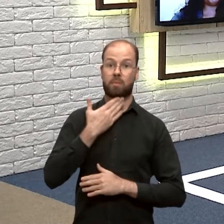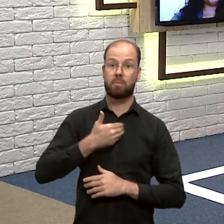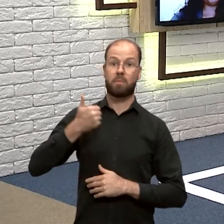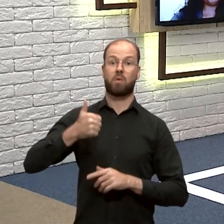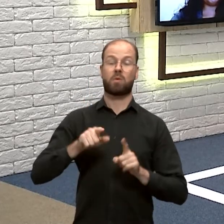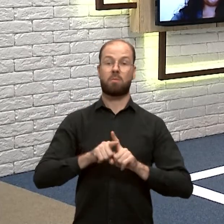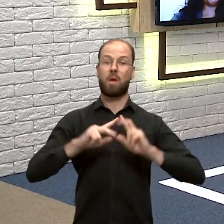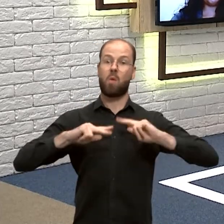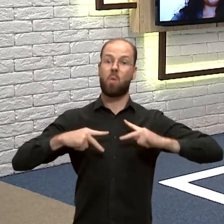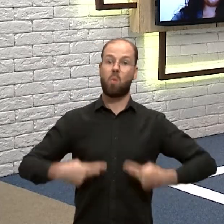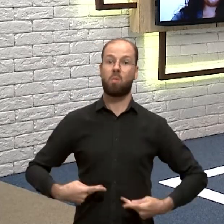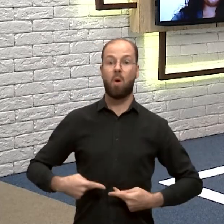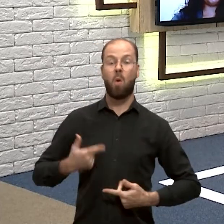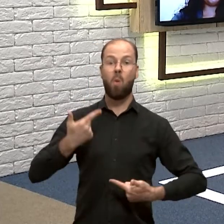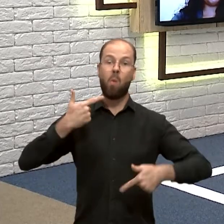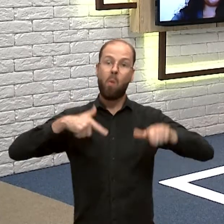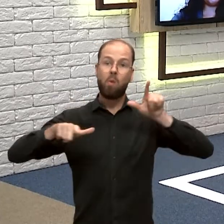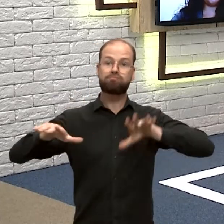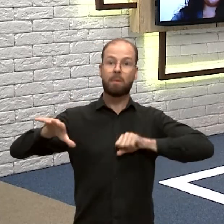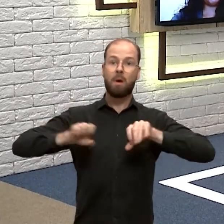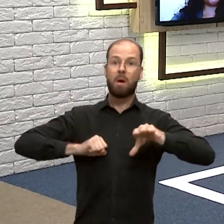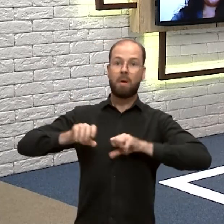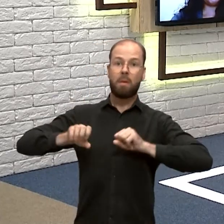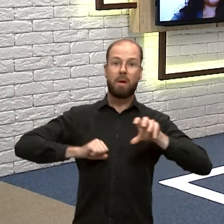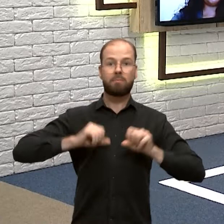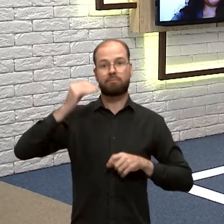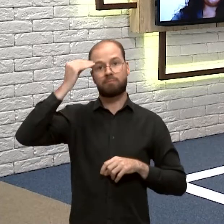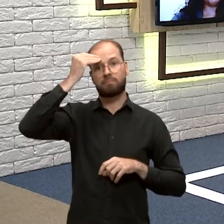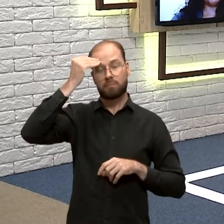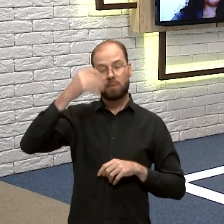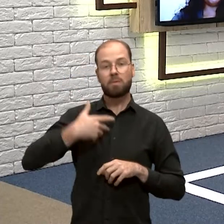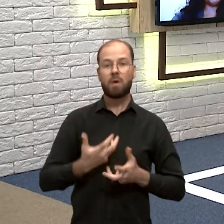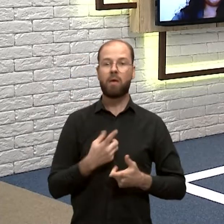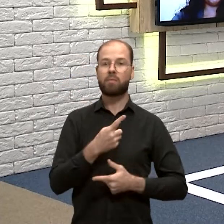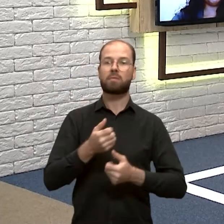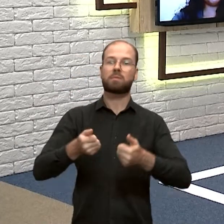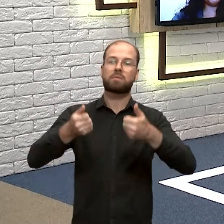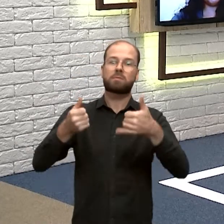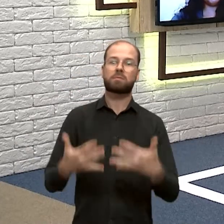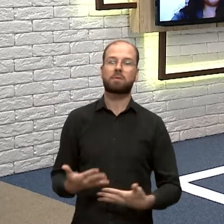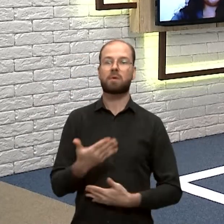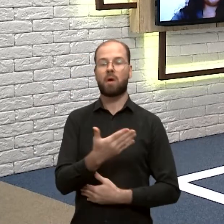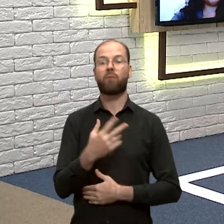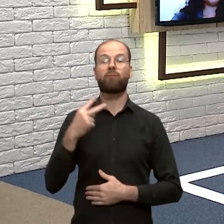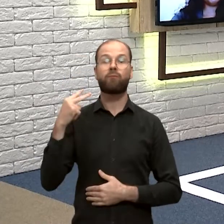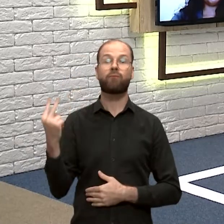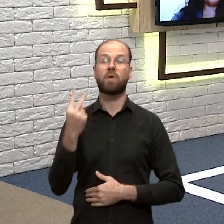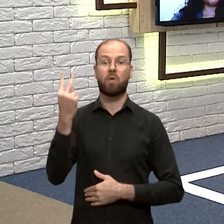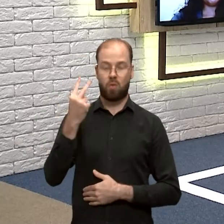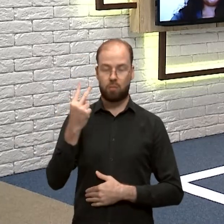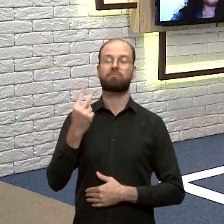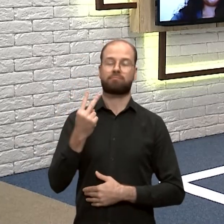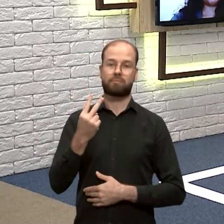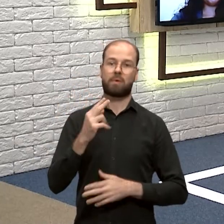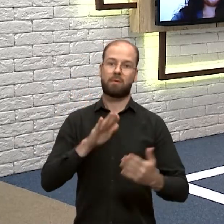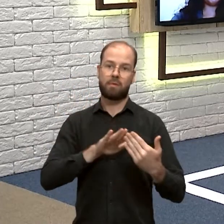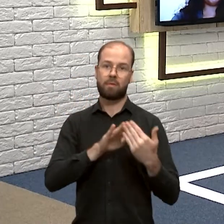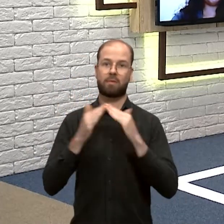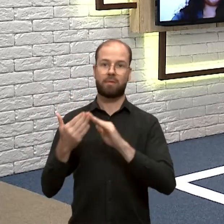com outras experiências, né? Queria que o senhor falasse um pouco dessa riqueza que o intercâmbio pode trazer para o